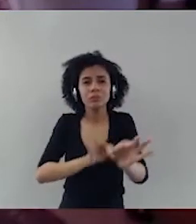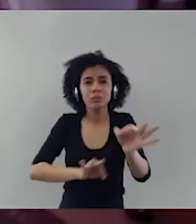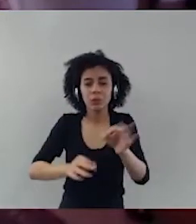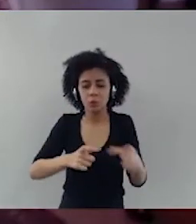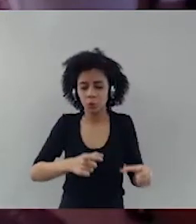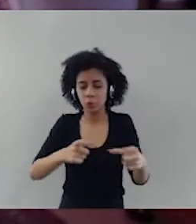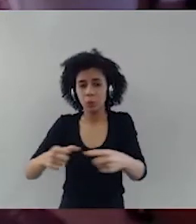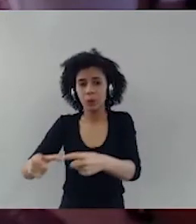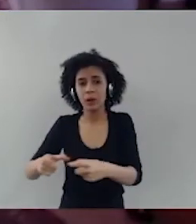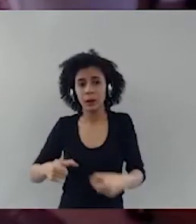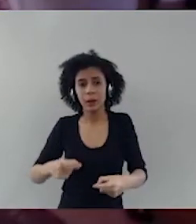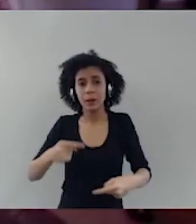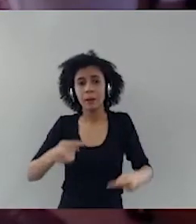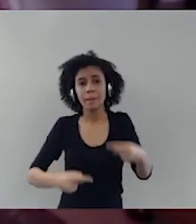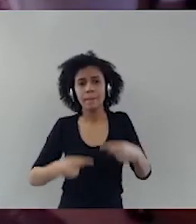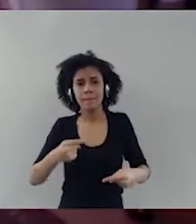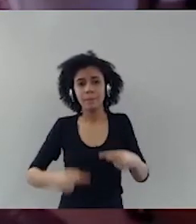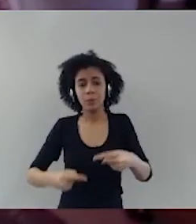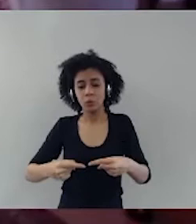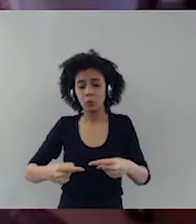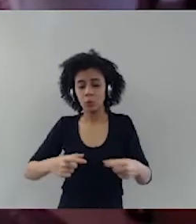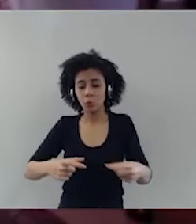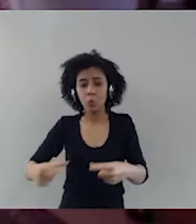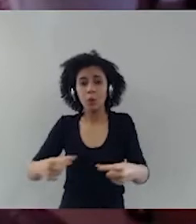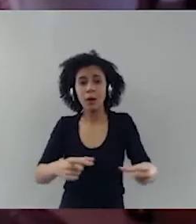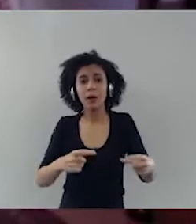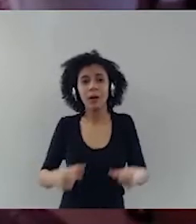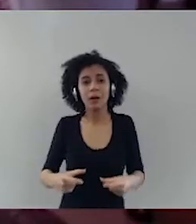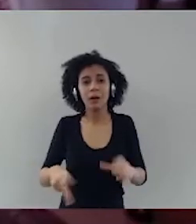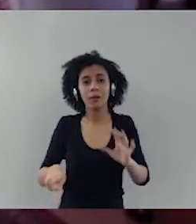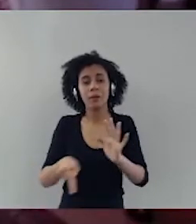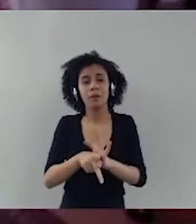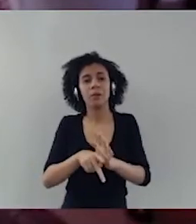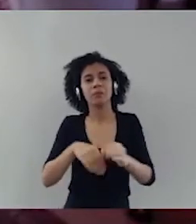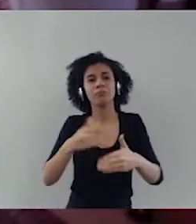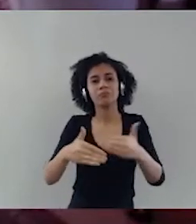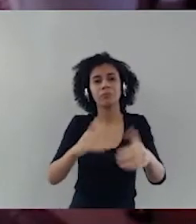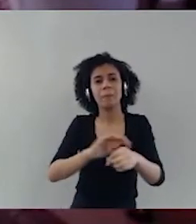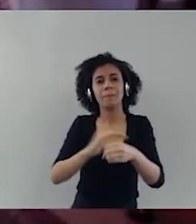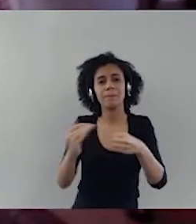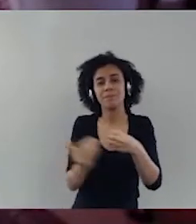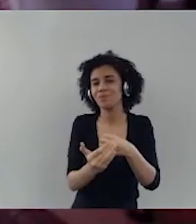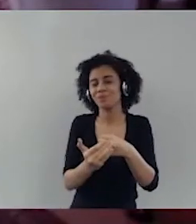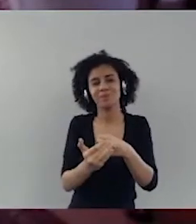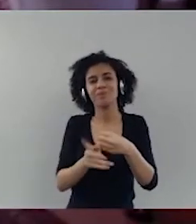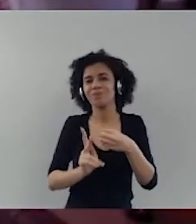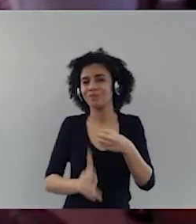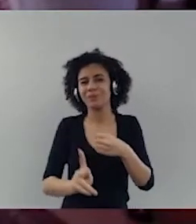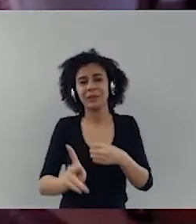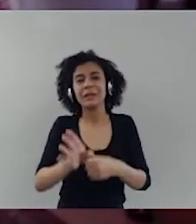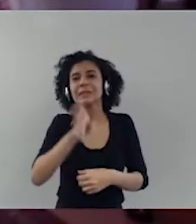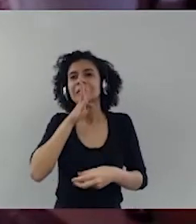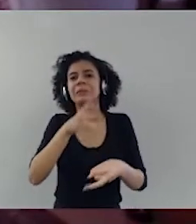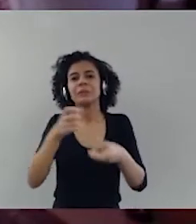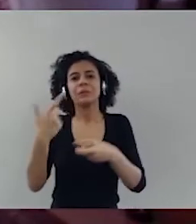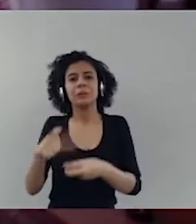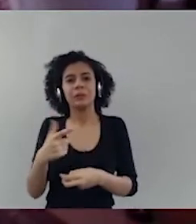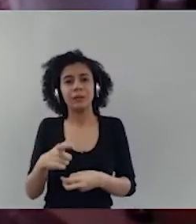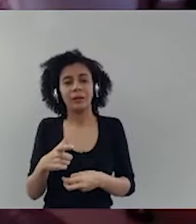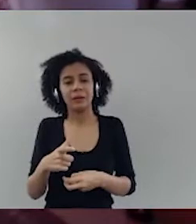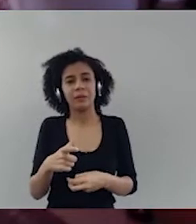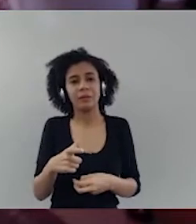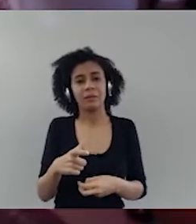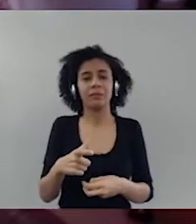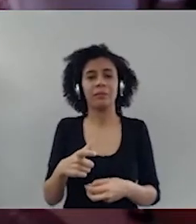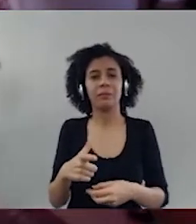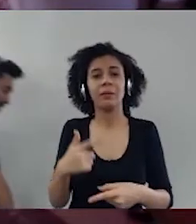territorial e das políticas de solo intrínsecas ao processo da pandemia, mas que nem sempre são reconhecidas, porque,